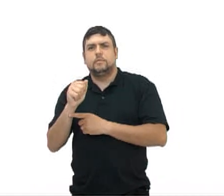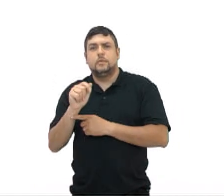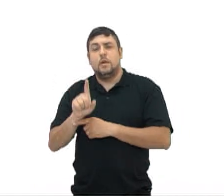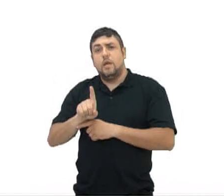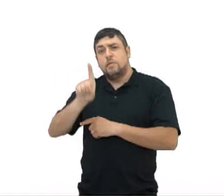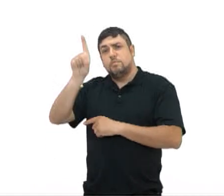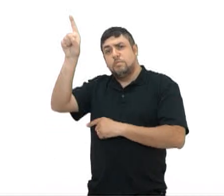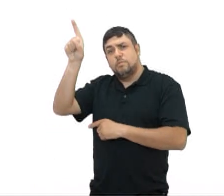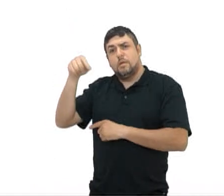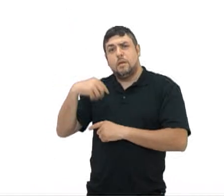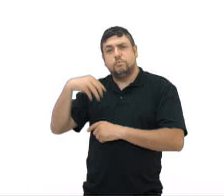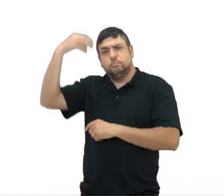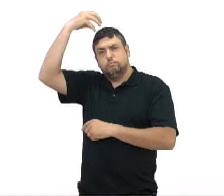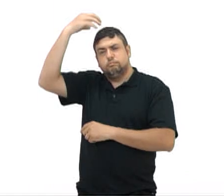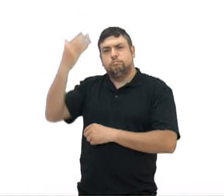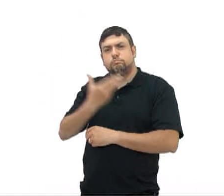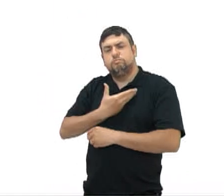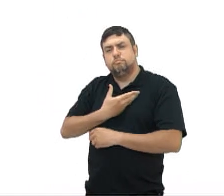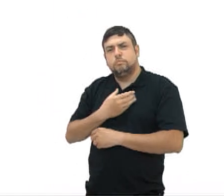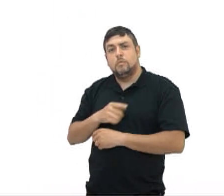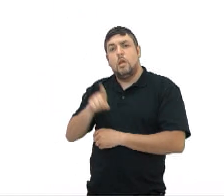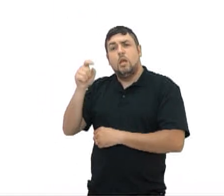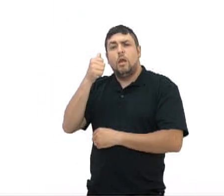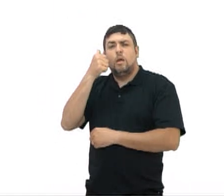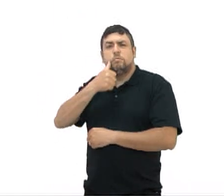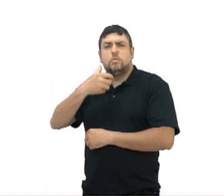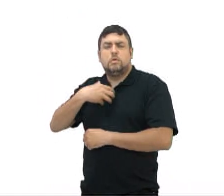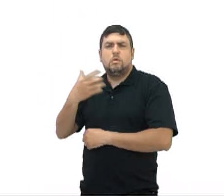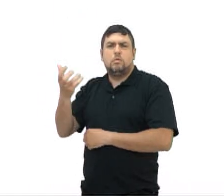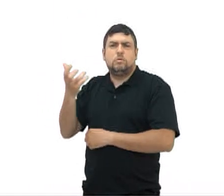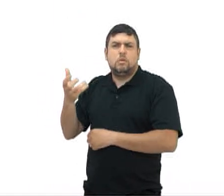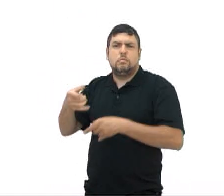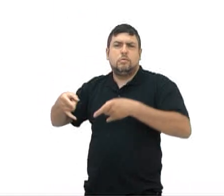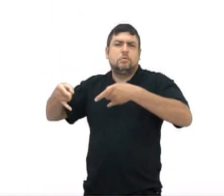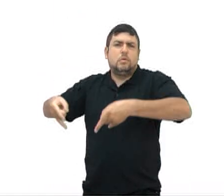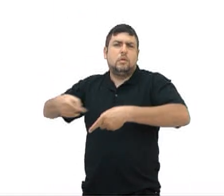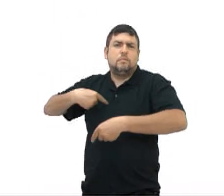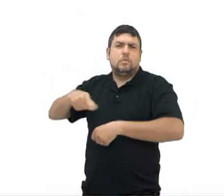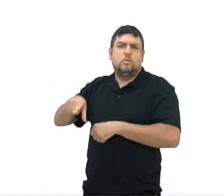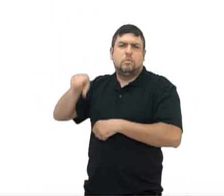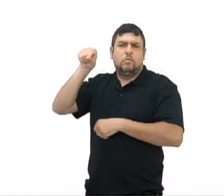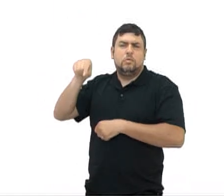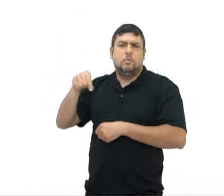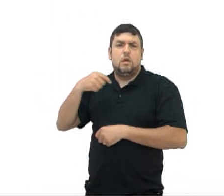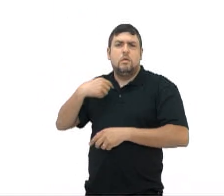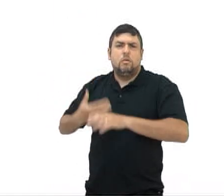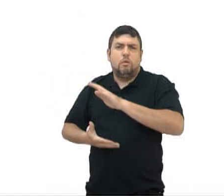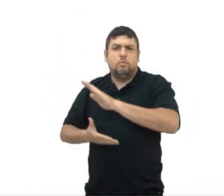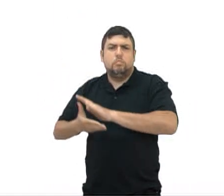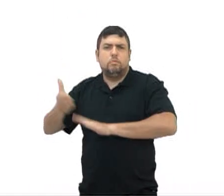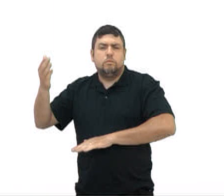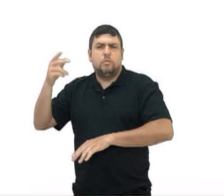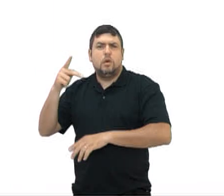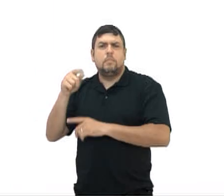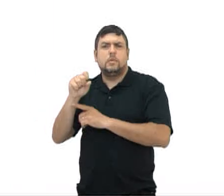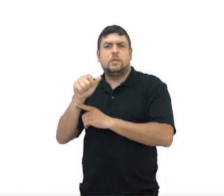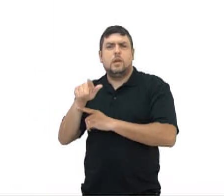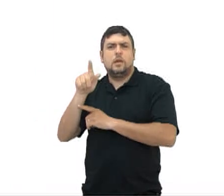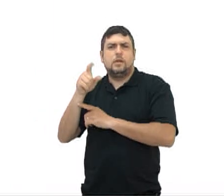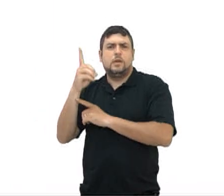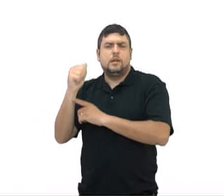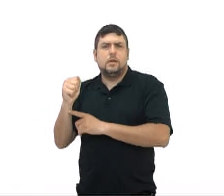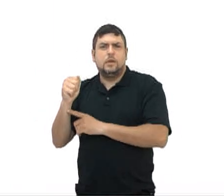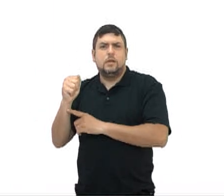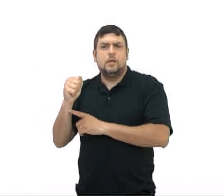lá sou amigo do rei, lá tem a mulher que eu quero, na cama que escolherei. Vou-me embora para Passárgada, vou-me embora para